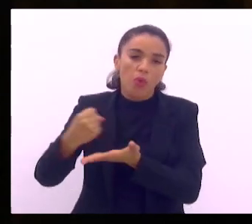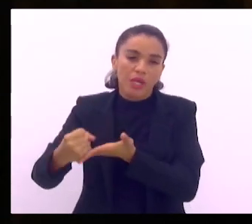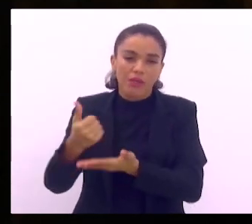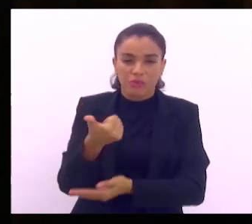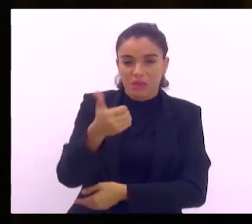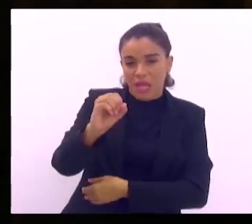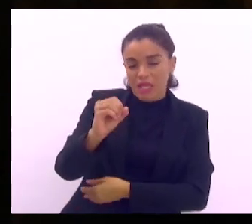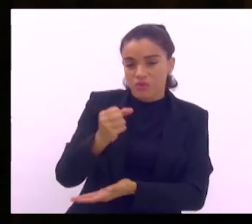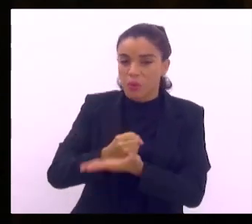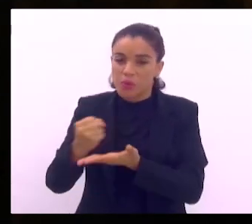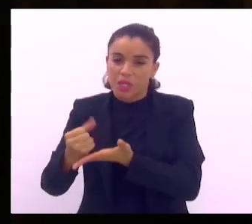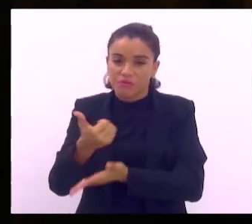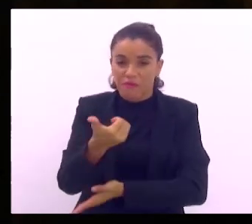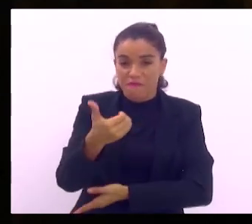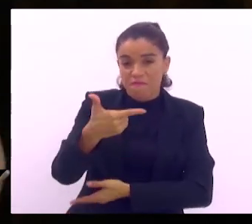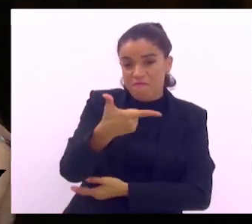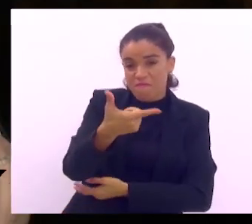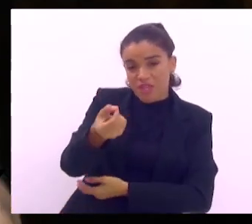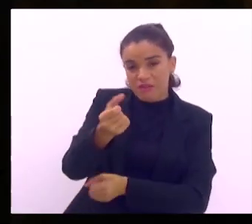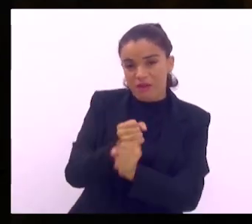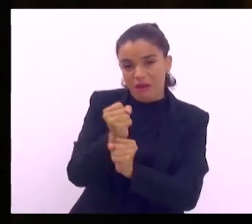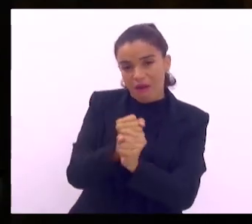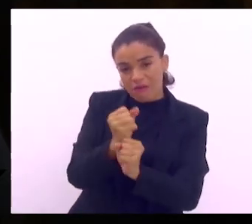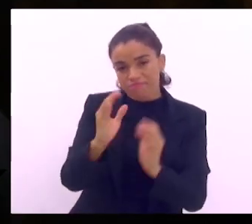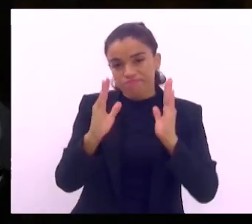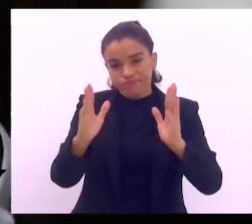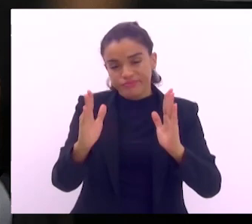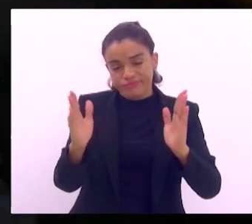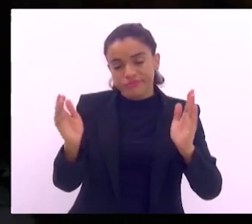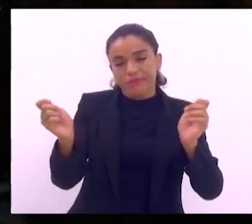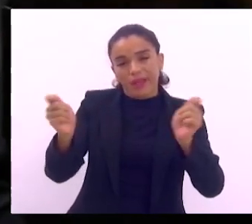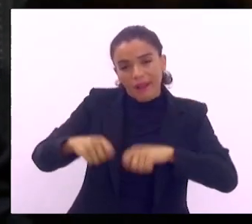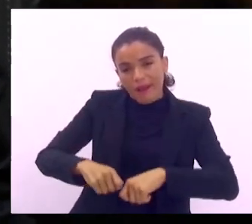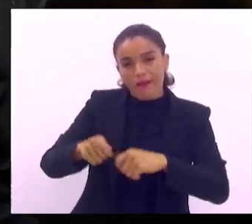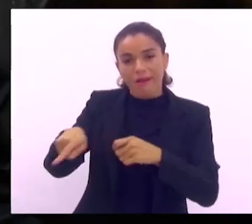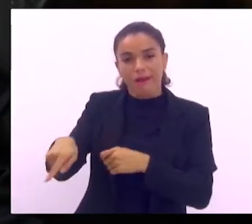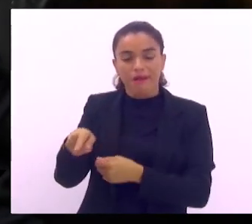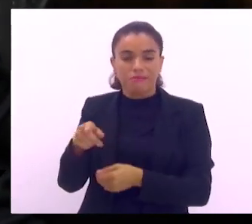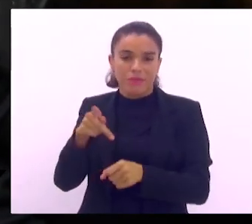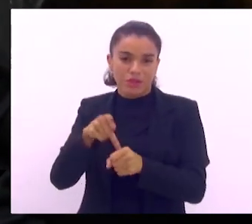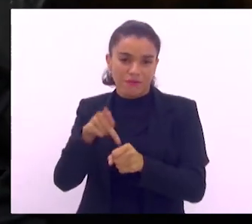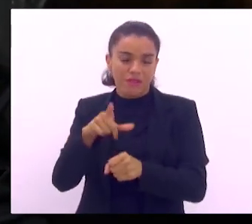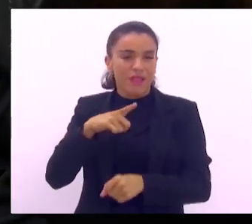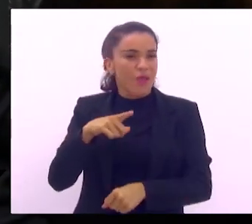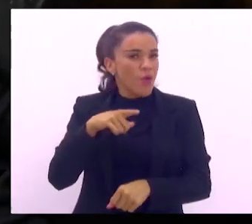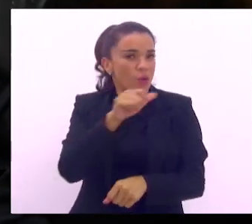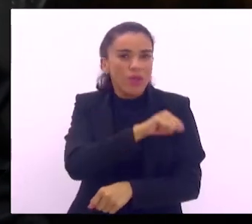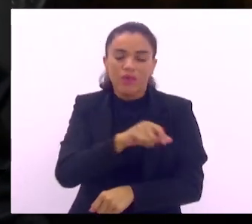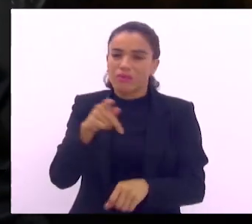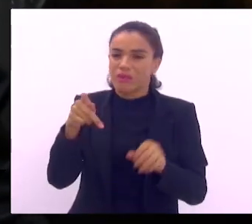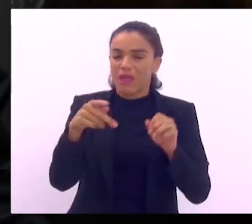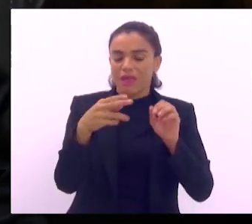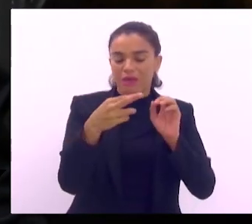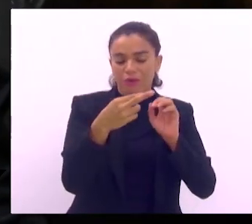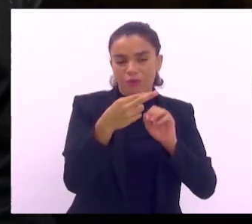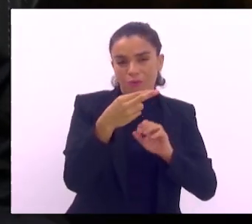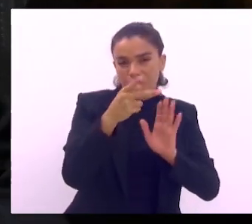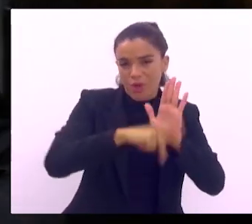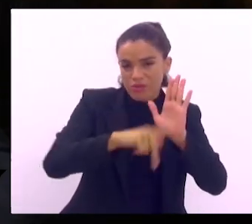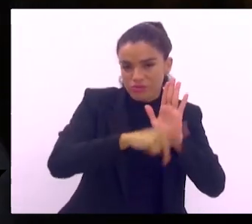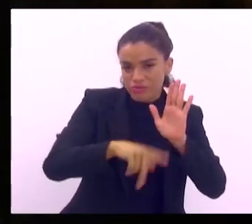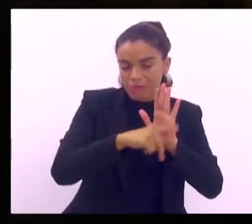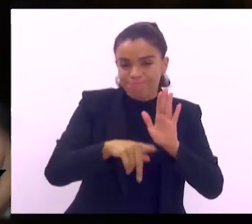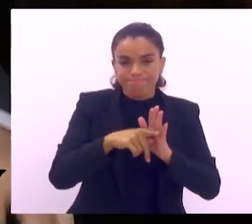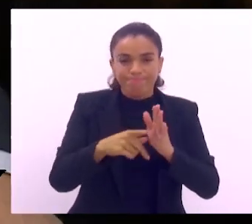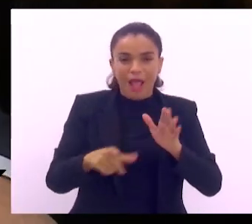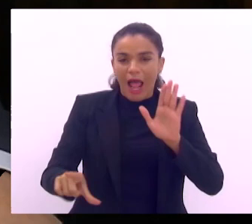anos, onde nós pudéssemos sim, através da Petrobras ou de outra grande empresa. O Rio de Janeiro tem um projeto fantástico da lei de incentivo, né,